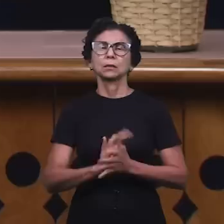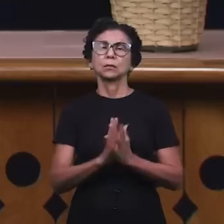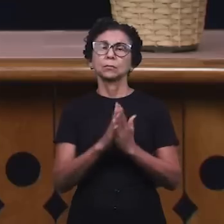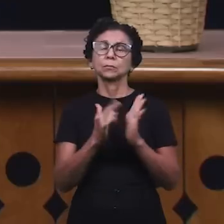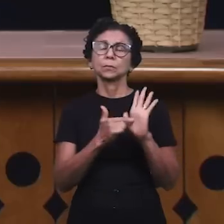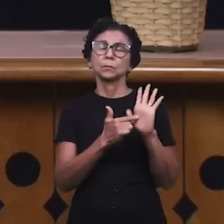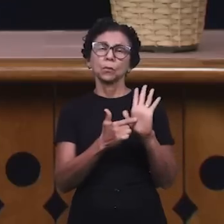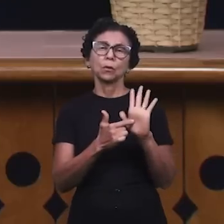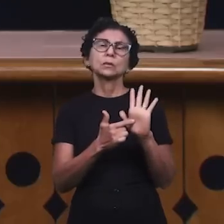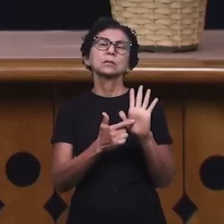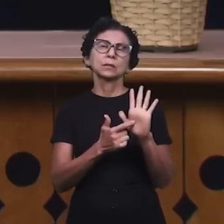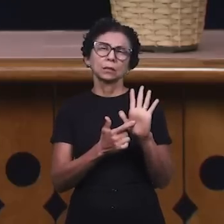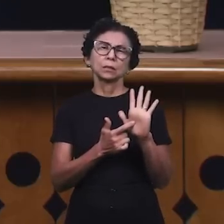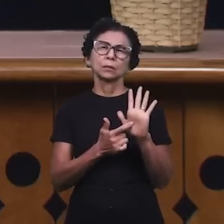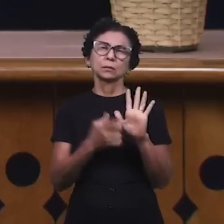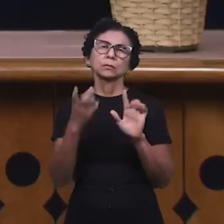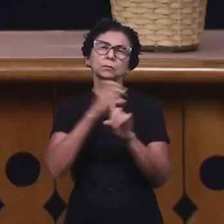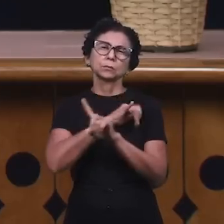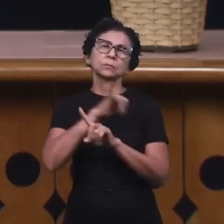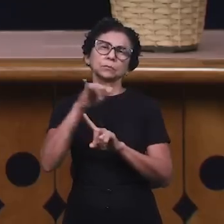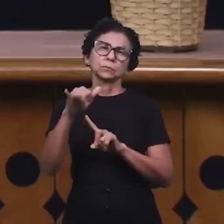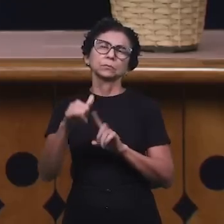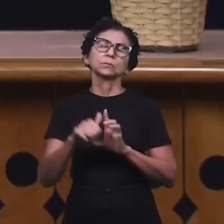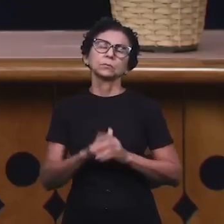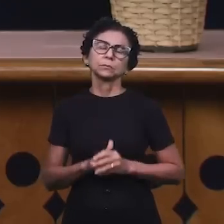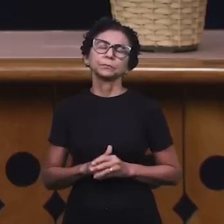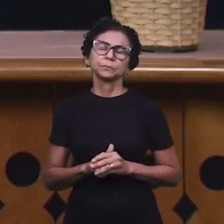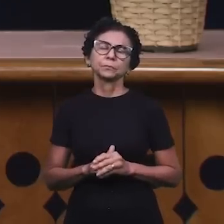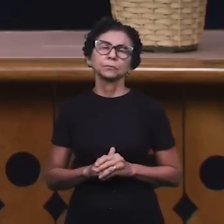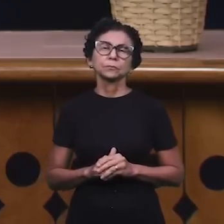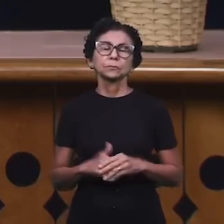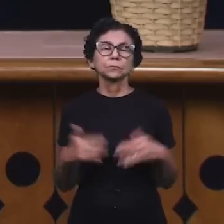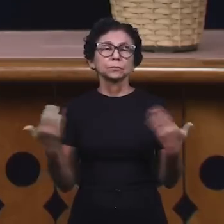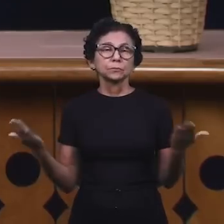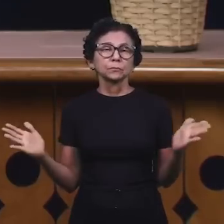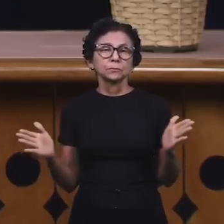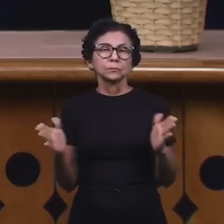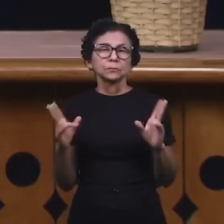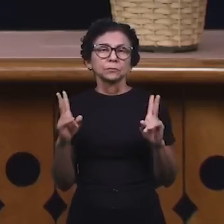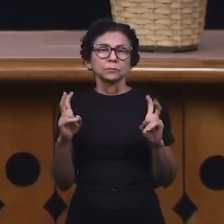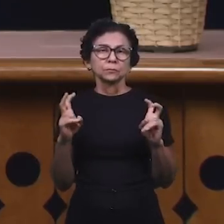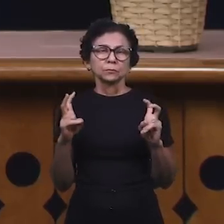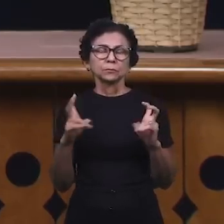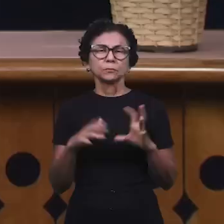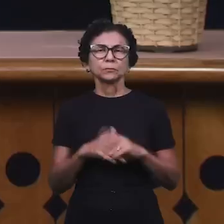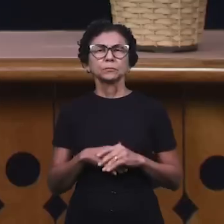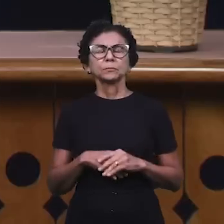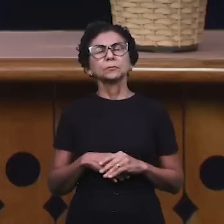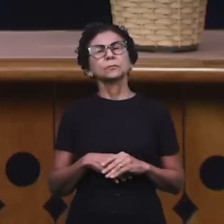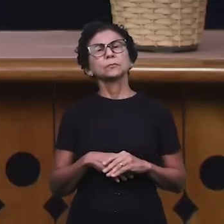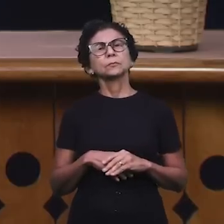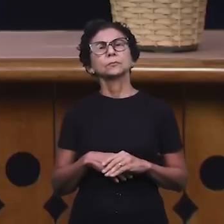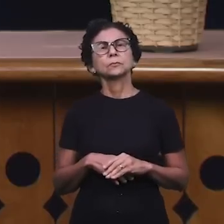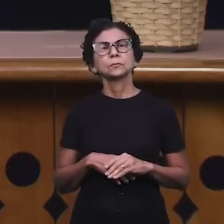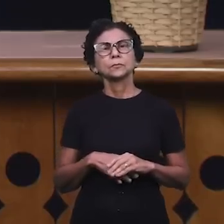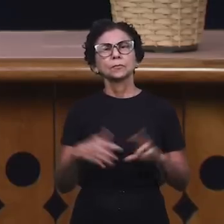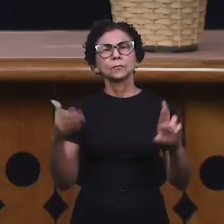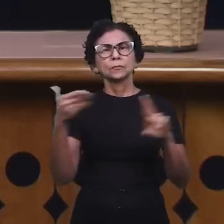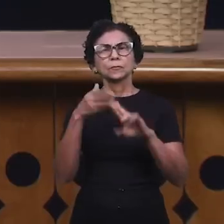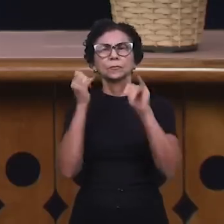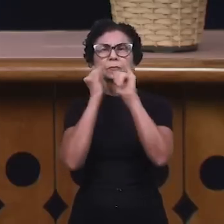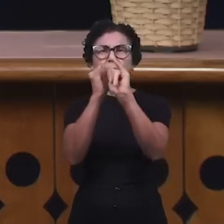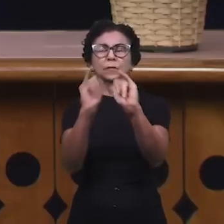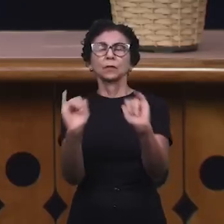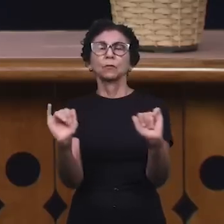palavra de Deus que contém profecias para nós. Esse assunto foi abordado no Trombetas e Festas, foi abordado